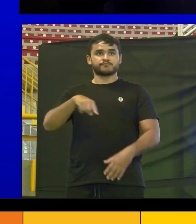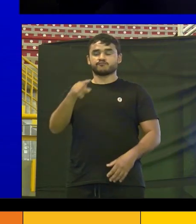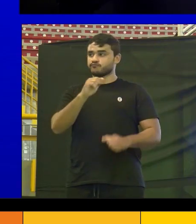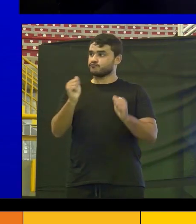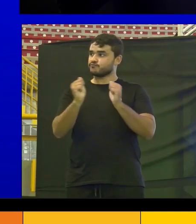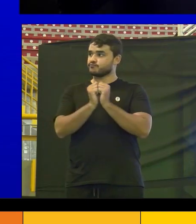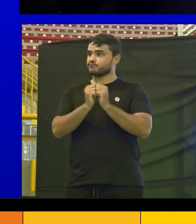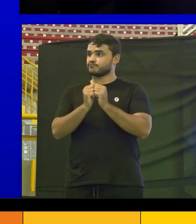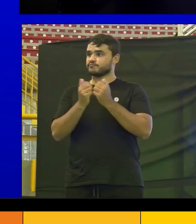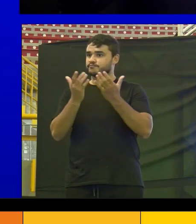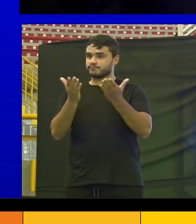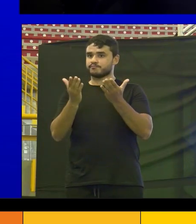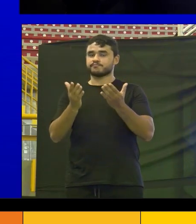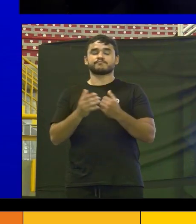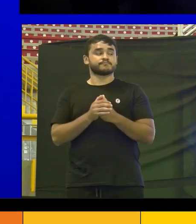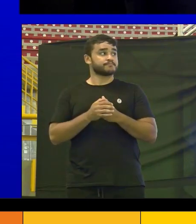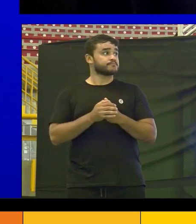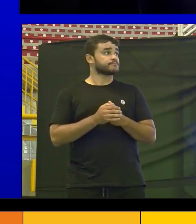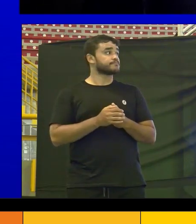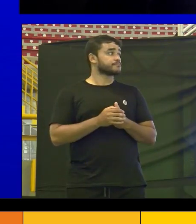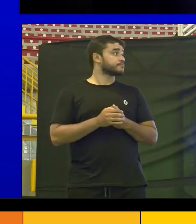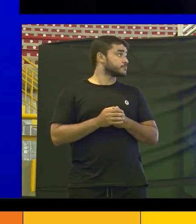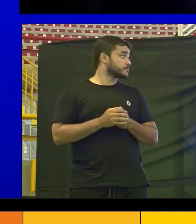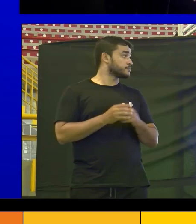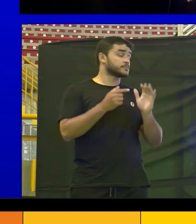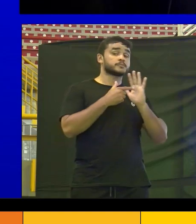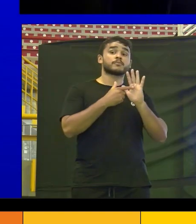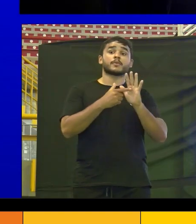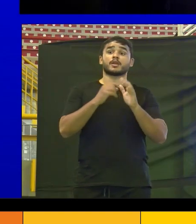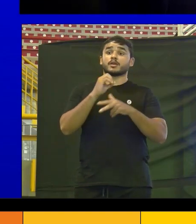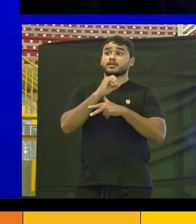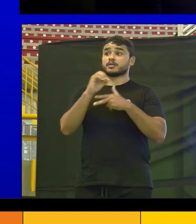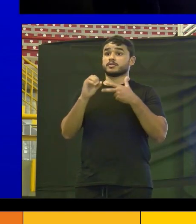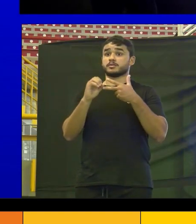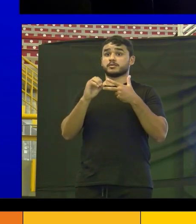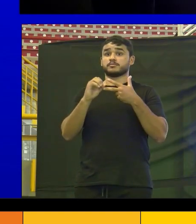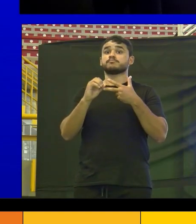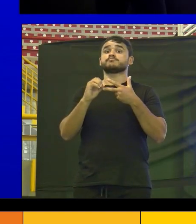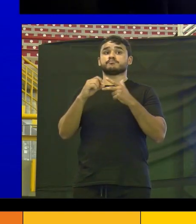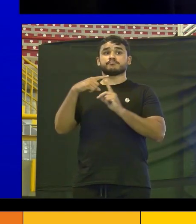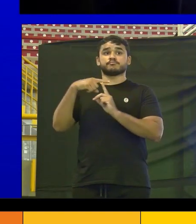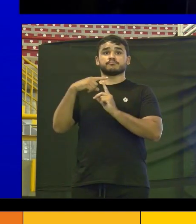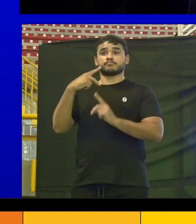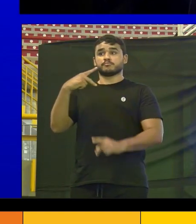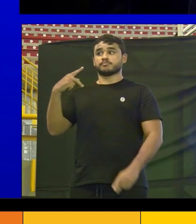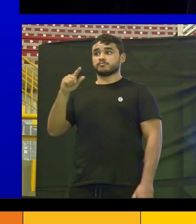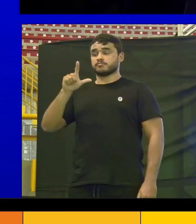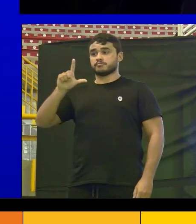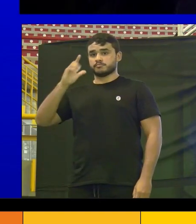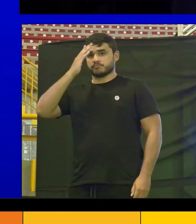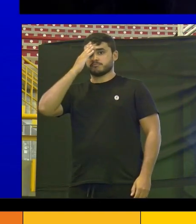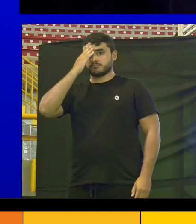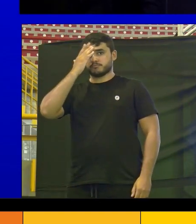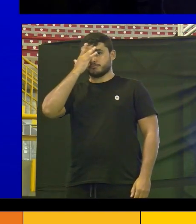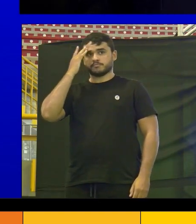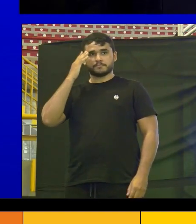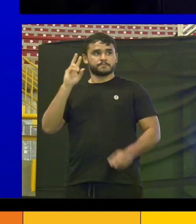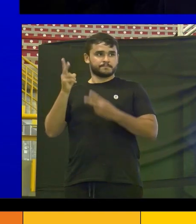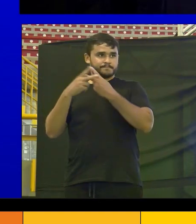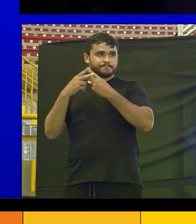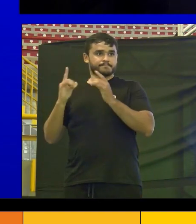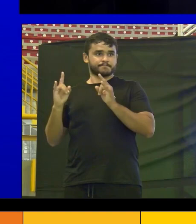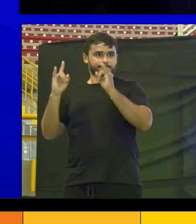Agora, olha só essa questão, uma questão que foi do Enem PPL, tá bom? Pessoas privadas de liberdade. É